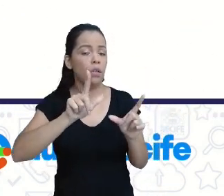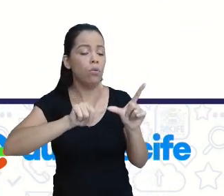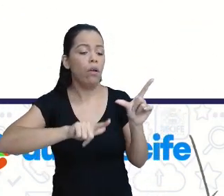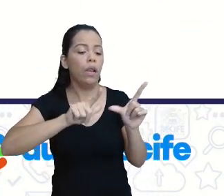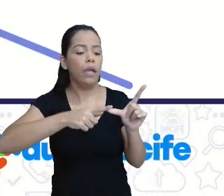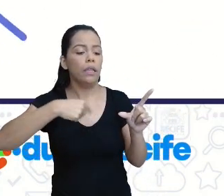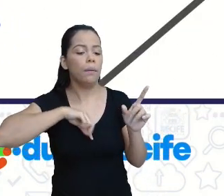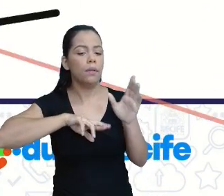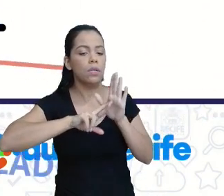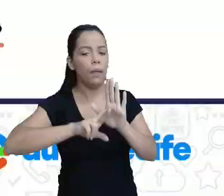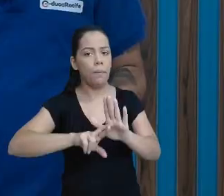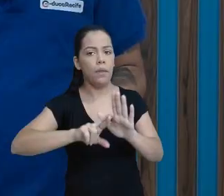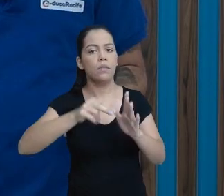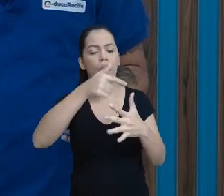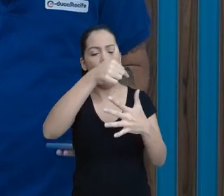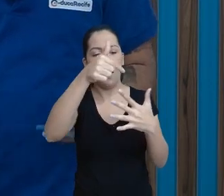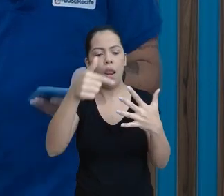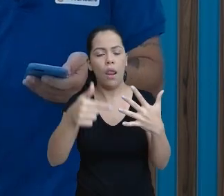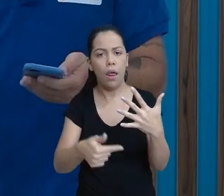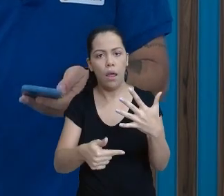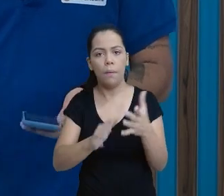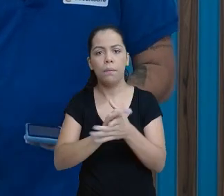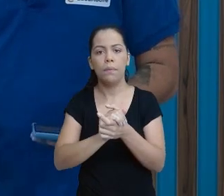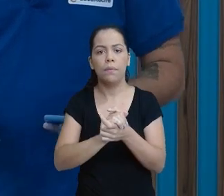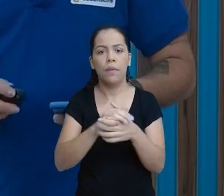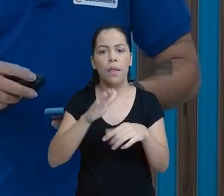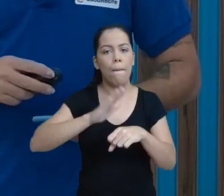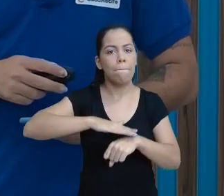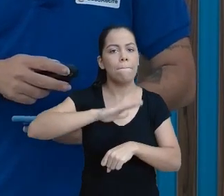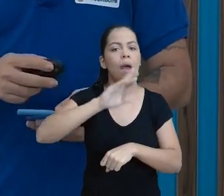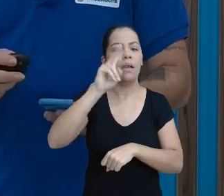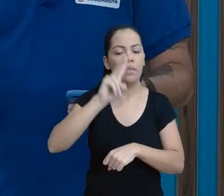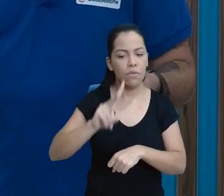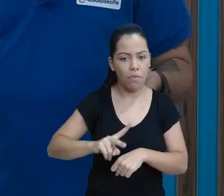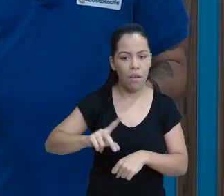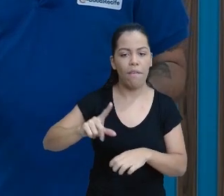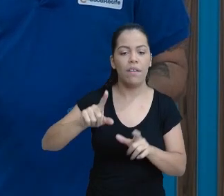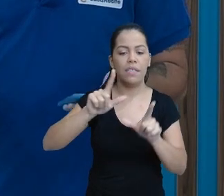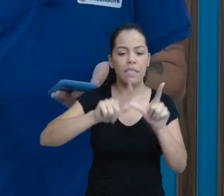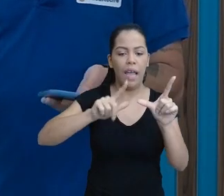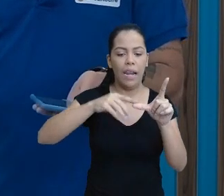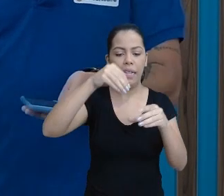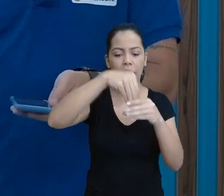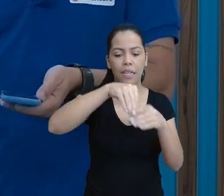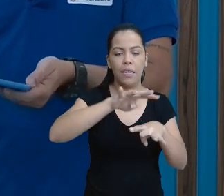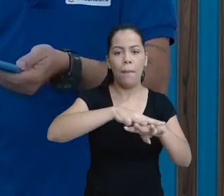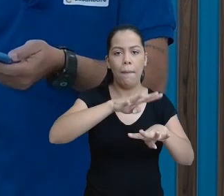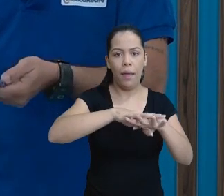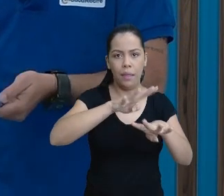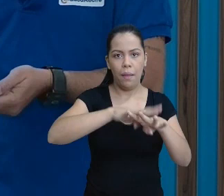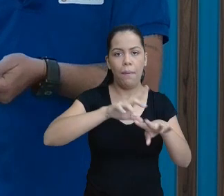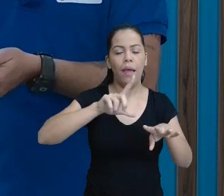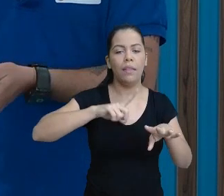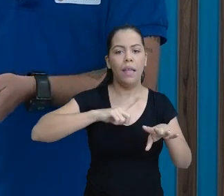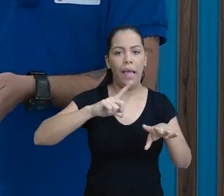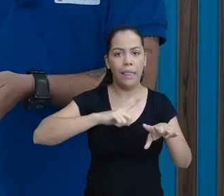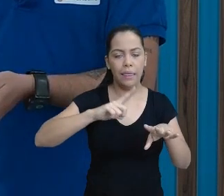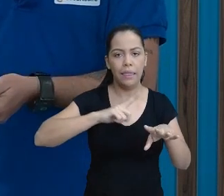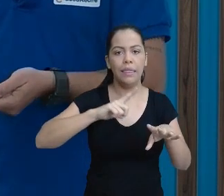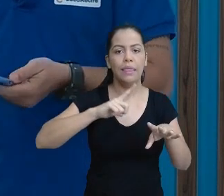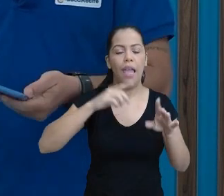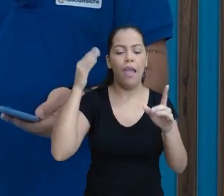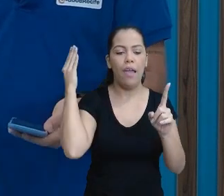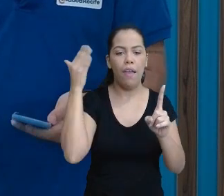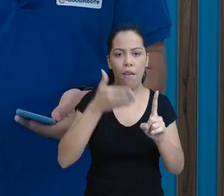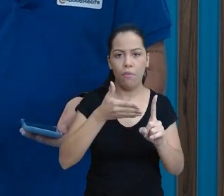gente representar os elementos, tá certo? Mais uma vez, a letra na matemática, ela aparece com algumas funções. Nesse caso